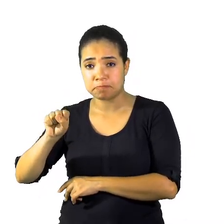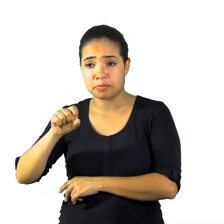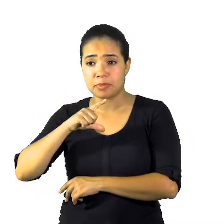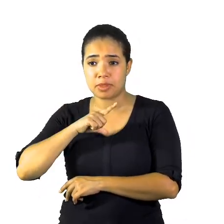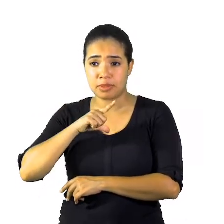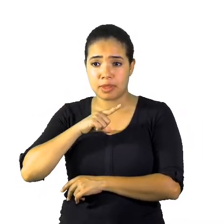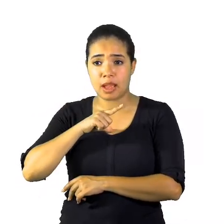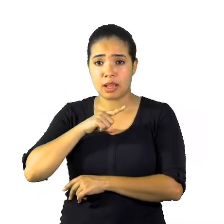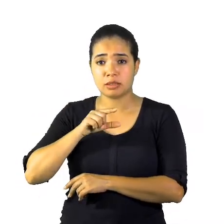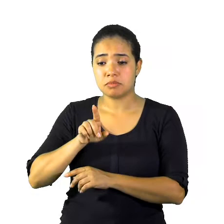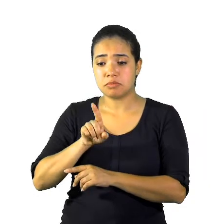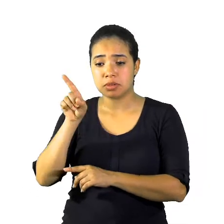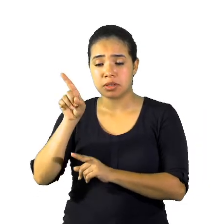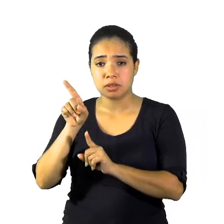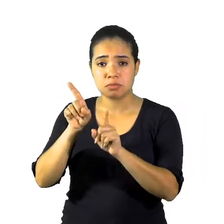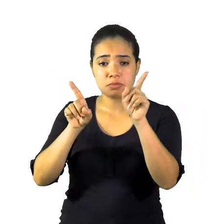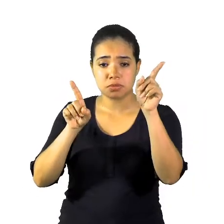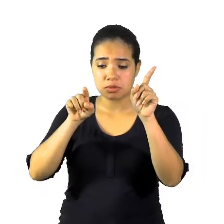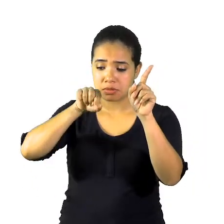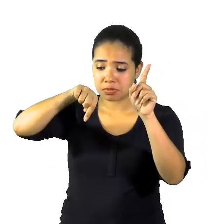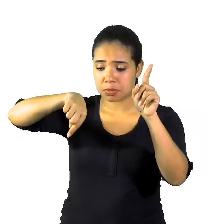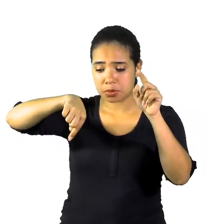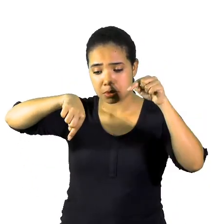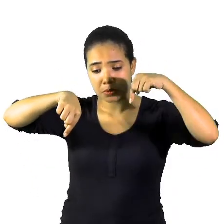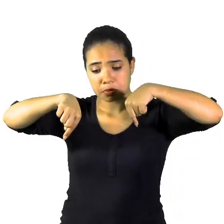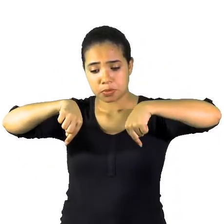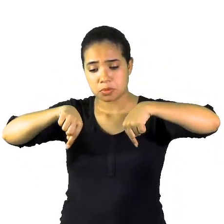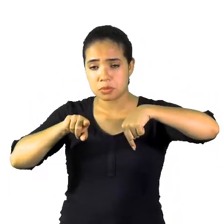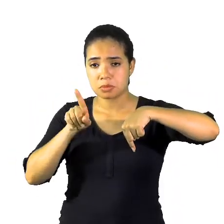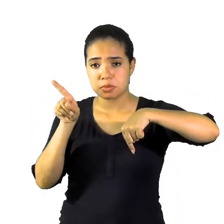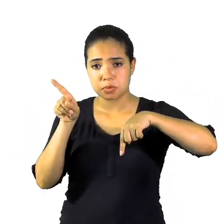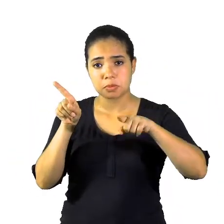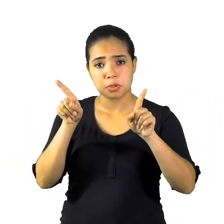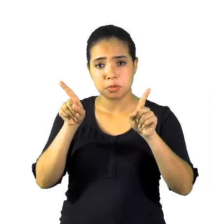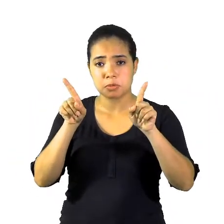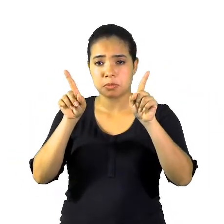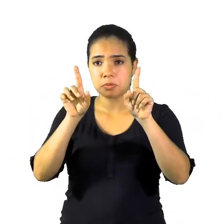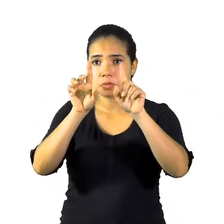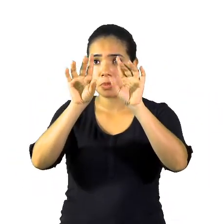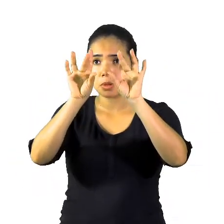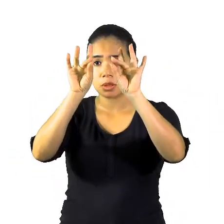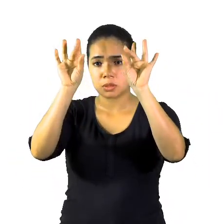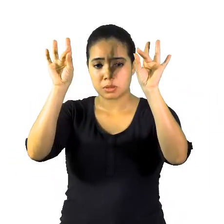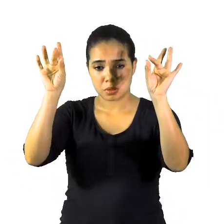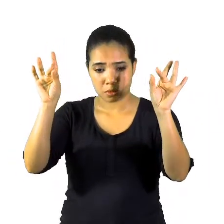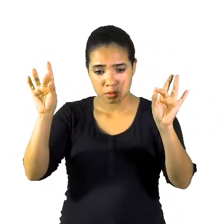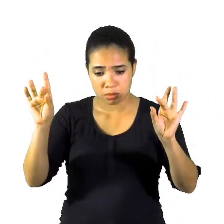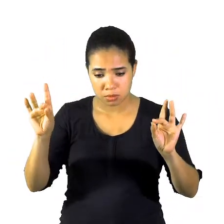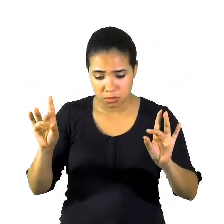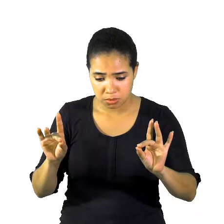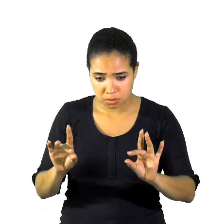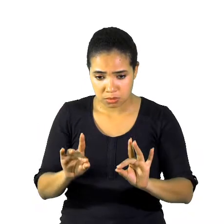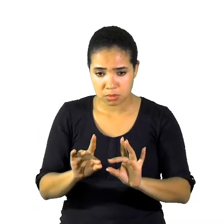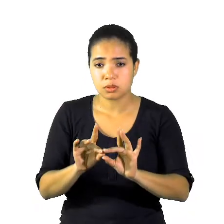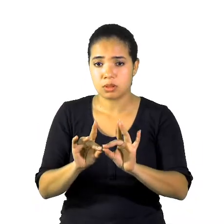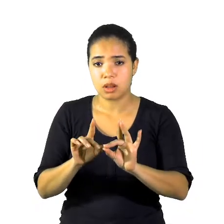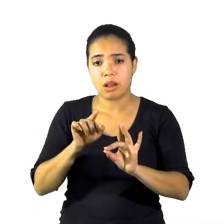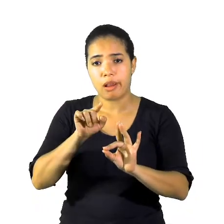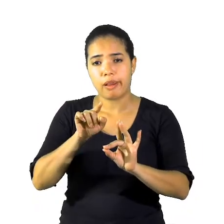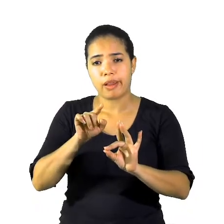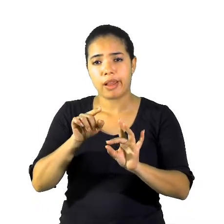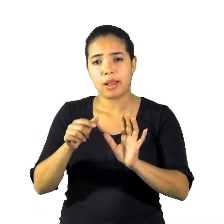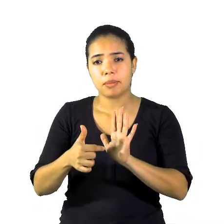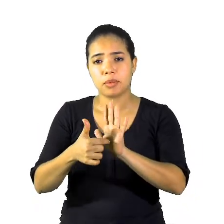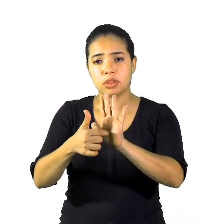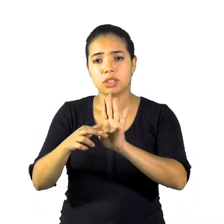pontos colaterais, os pontos subcolaterais. Então, nós temos aqui a representação da rosa dos ventos. Onde é que eu vou